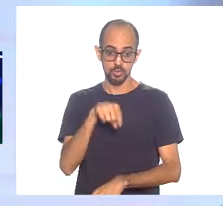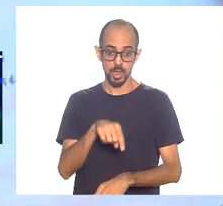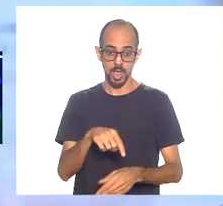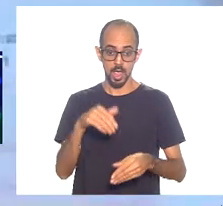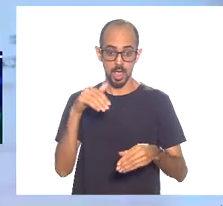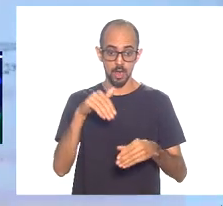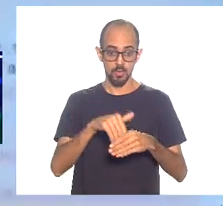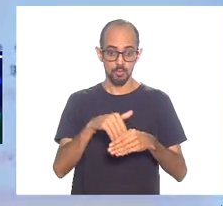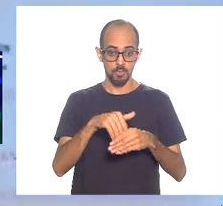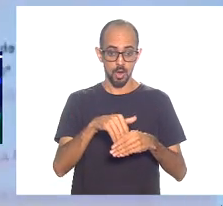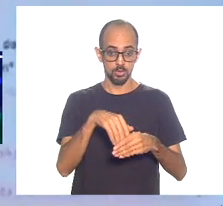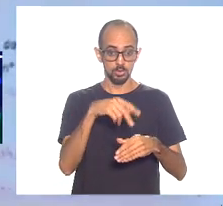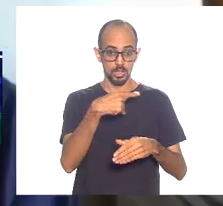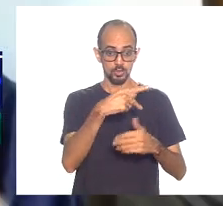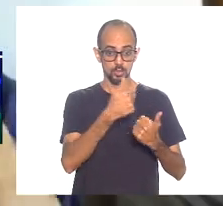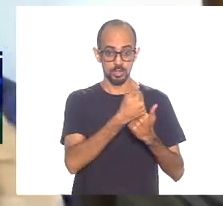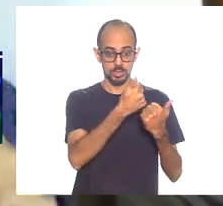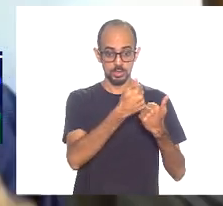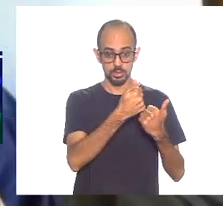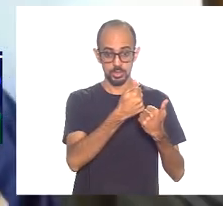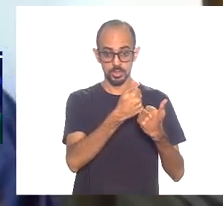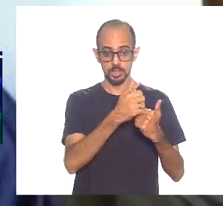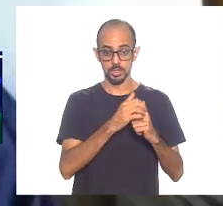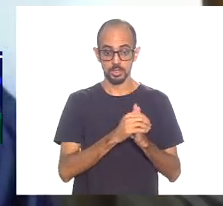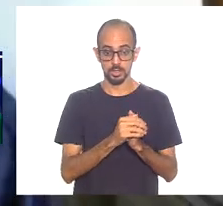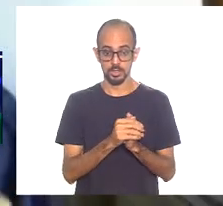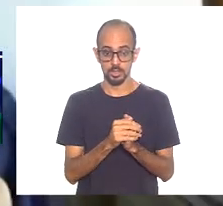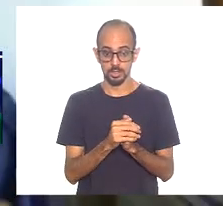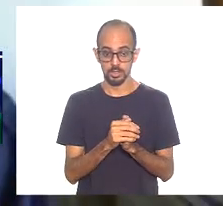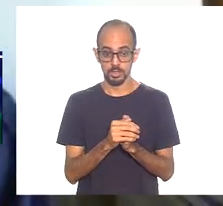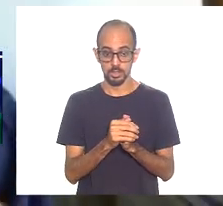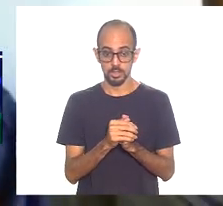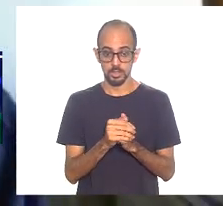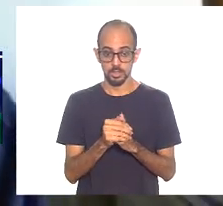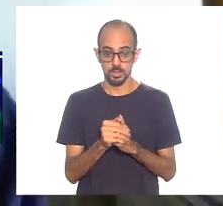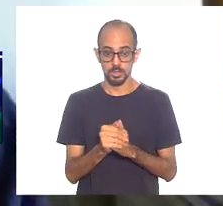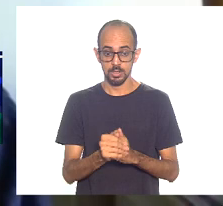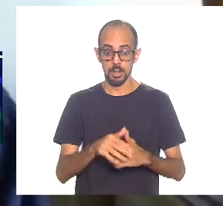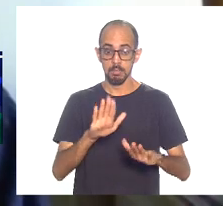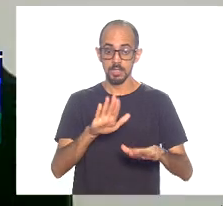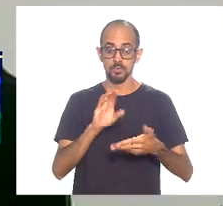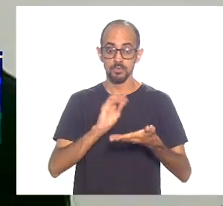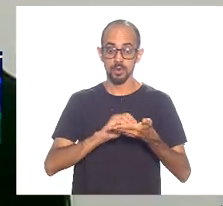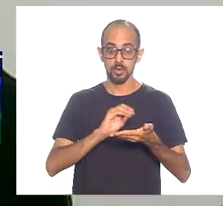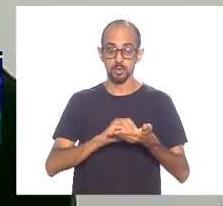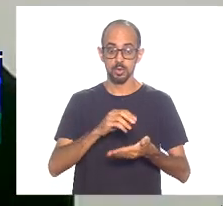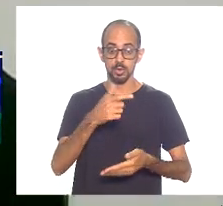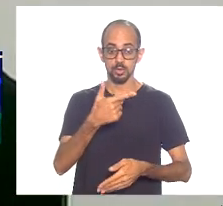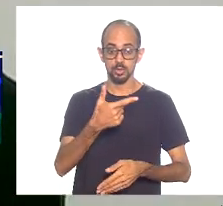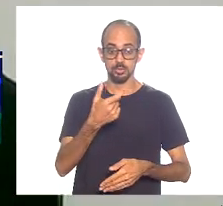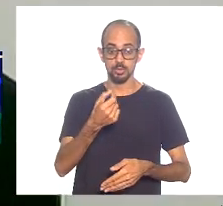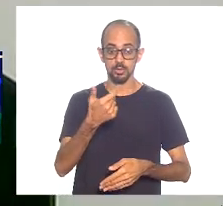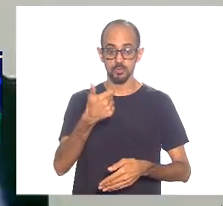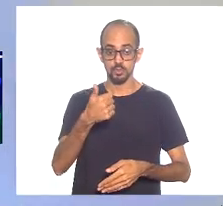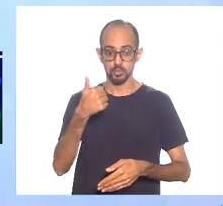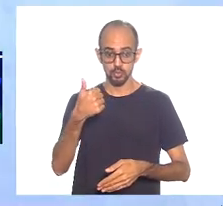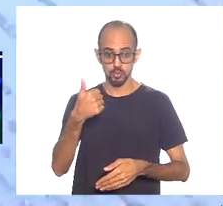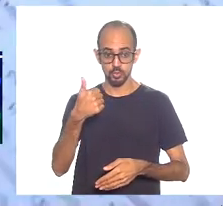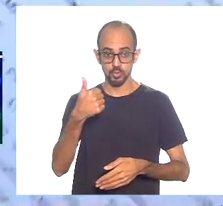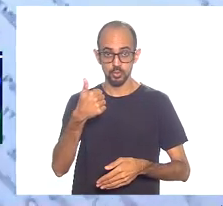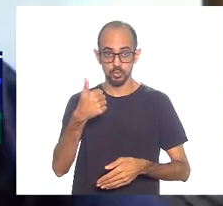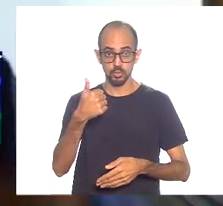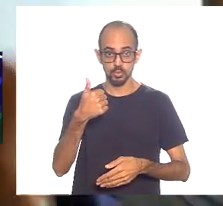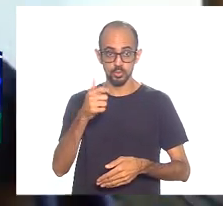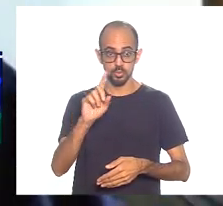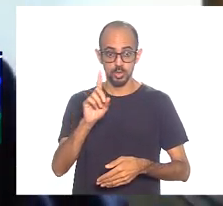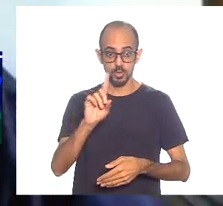dessas horrível excelência mas só por Leitura realizado no mundo dos não vivem desculpa deputados comemos